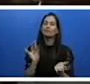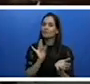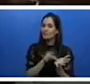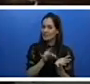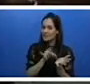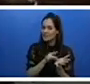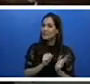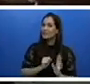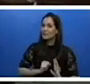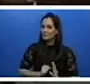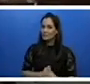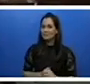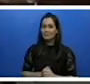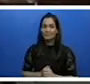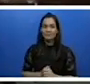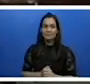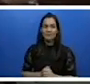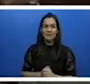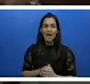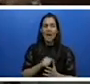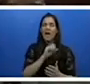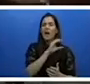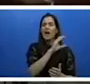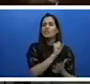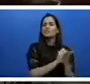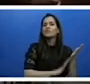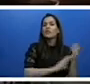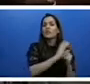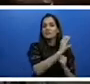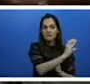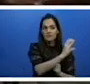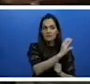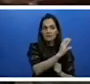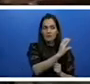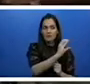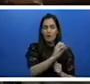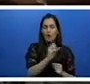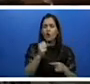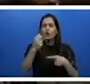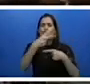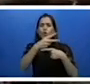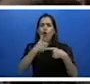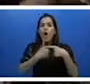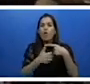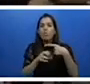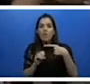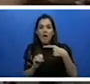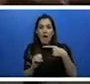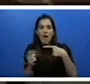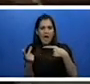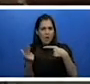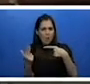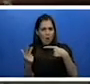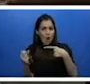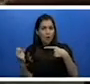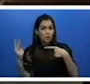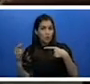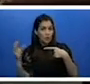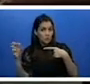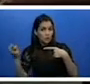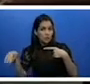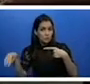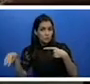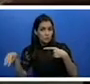verdadeiro. 2 décimos de 1 centímetro corresponde a 2